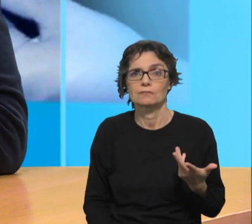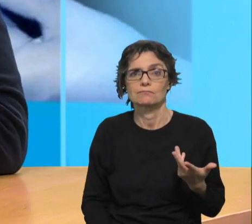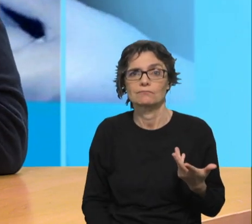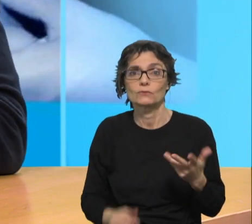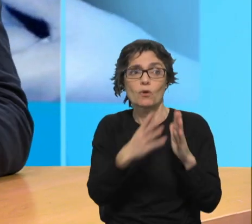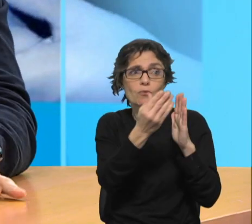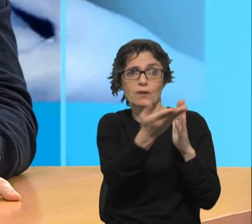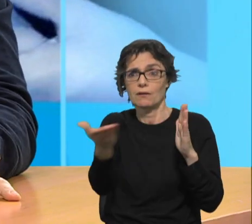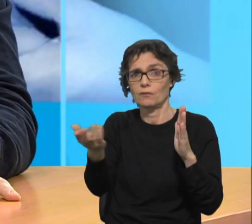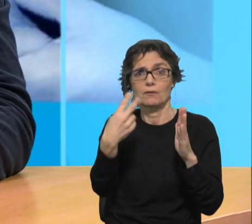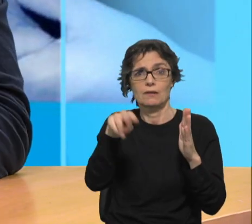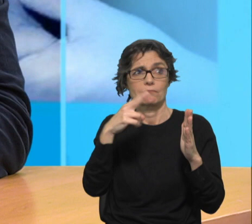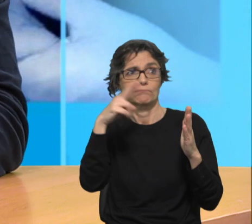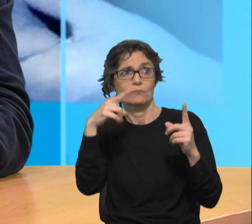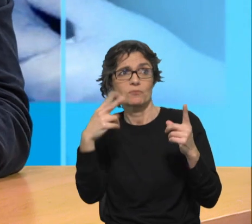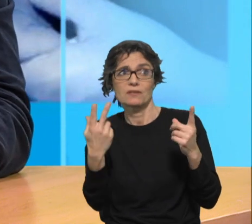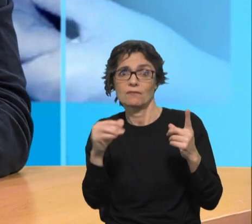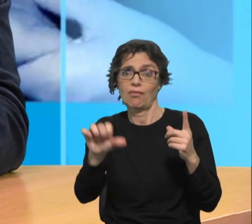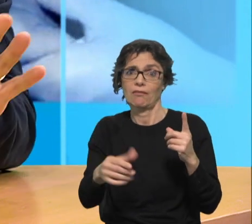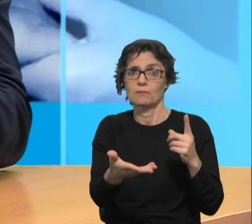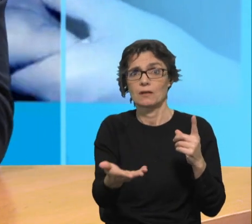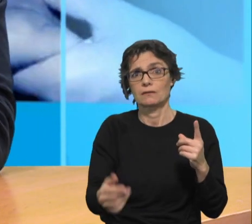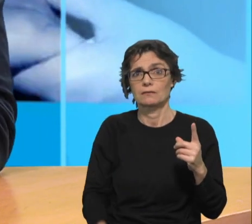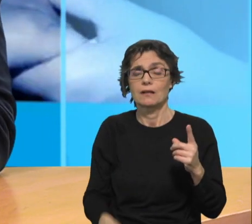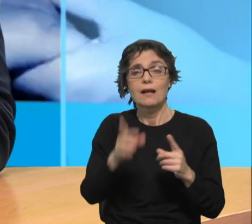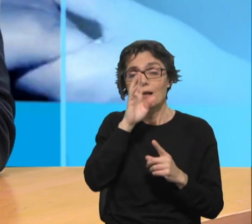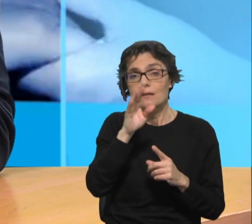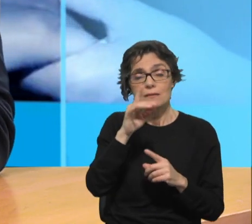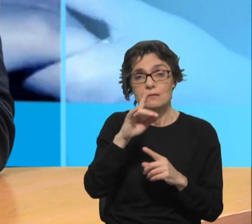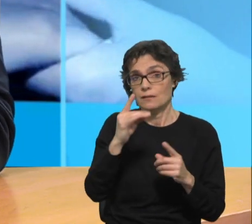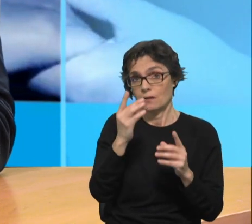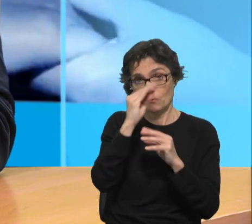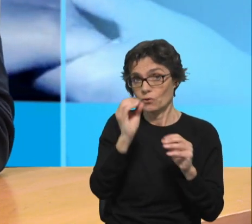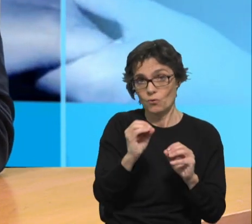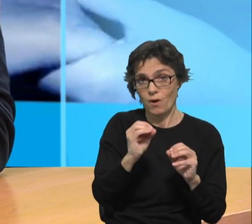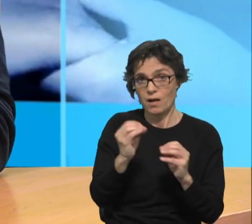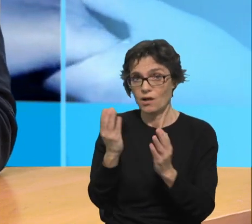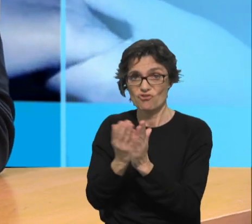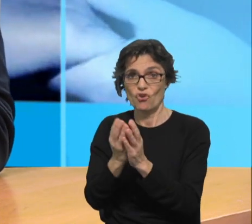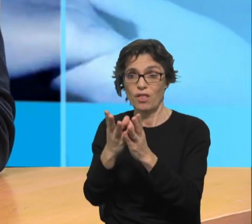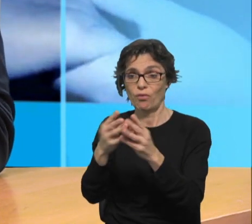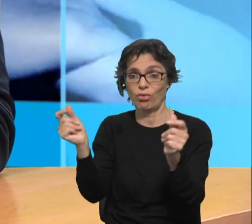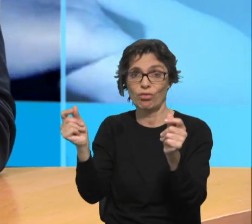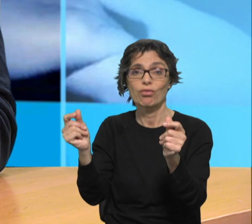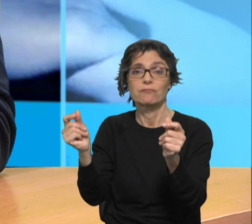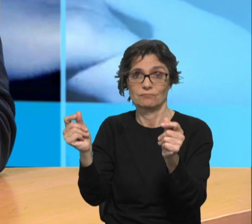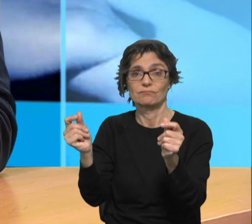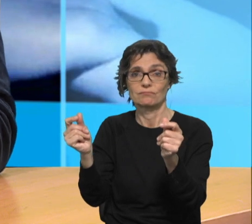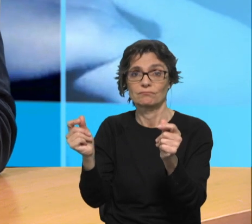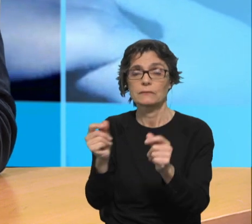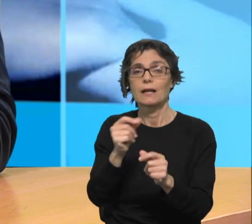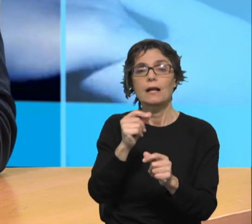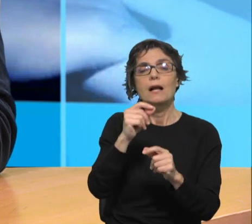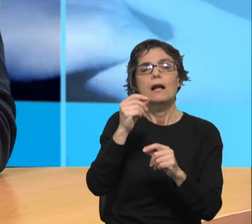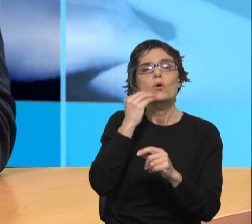as condições todas na escola. Mas se não houver os professores, não há escola. Isto é fundamental. E bons professores. E para atrair os